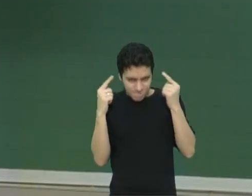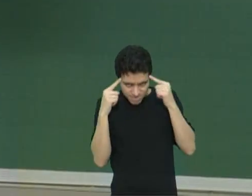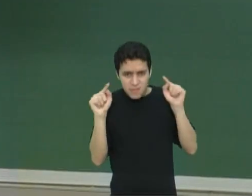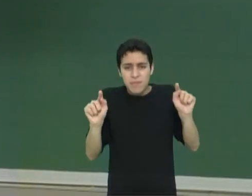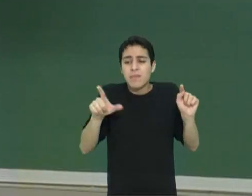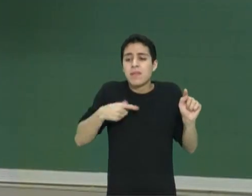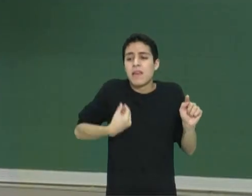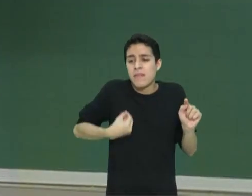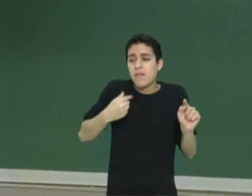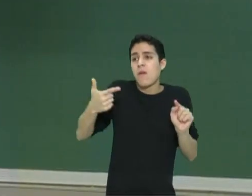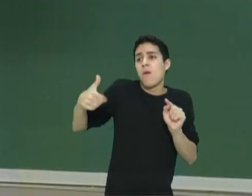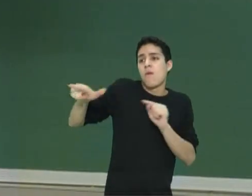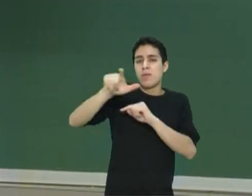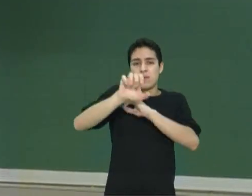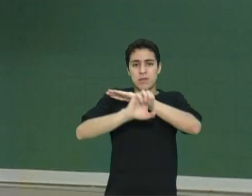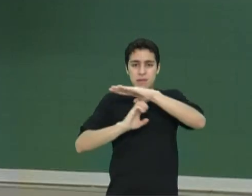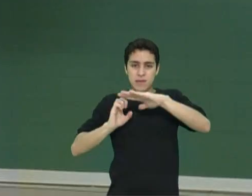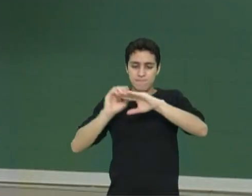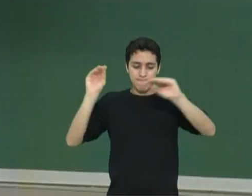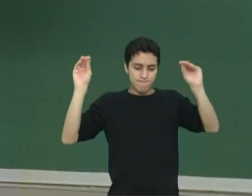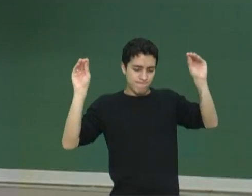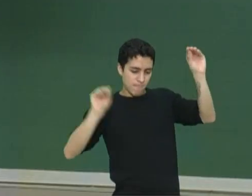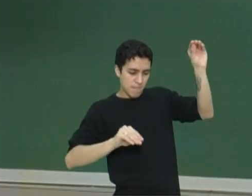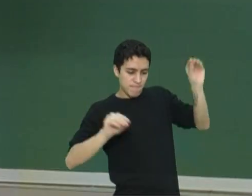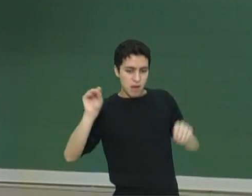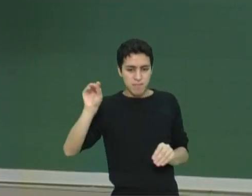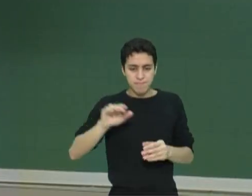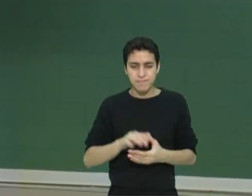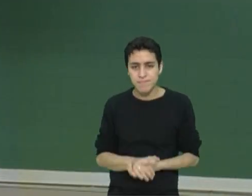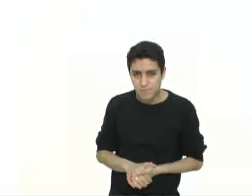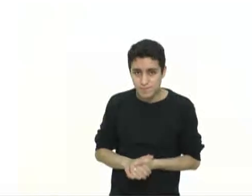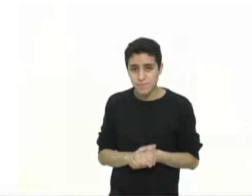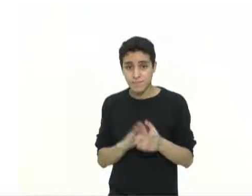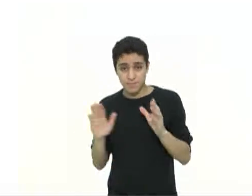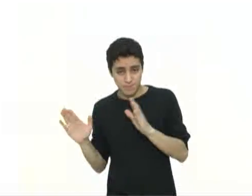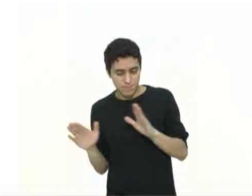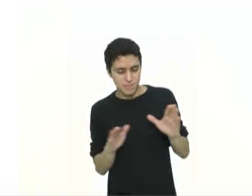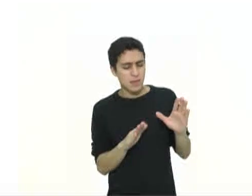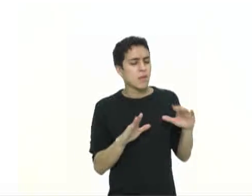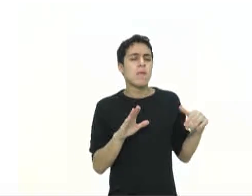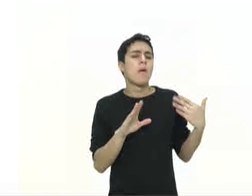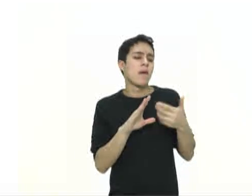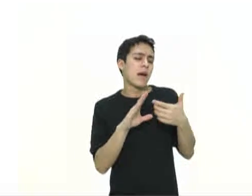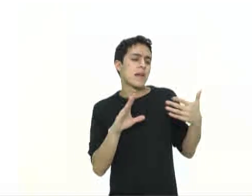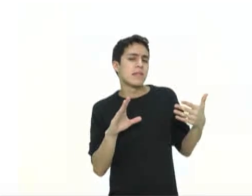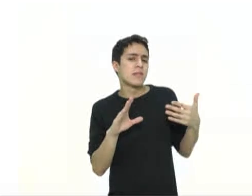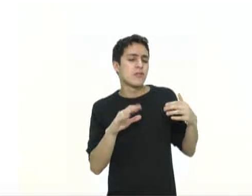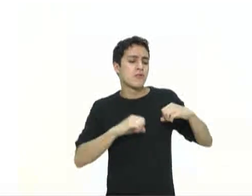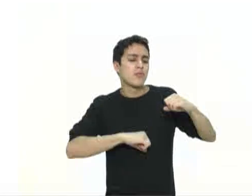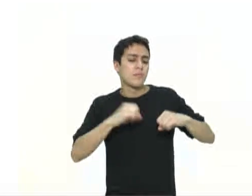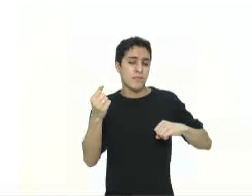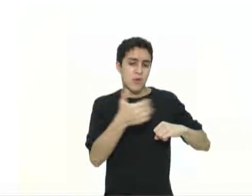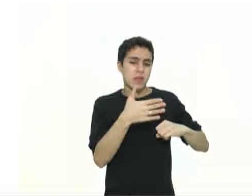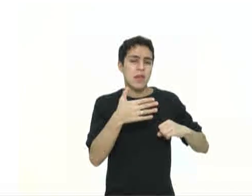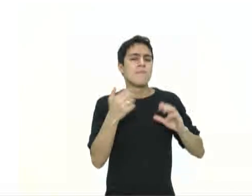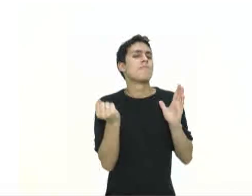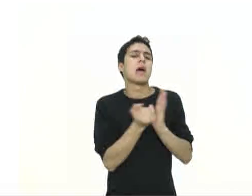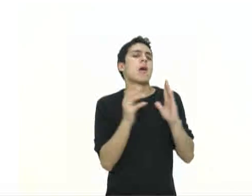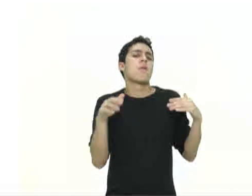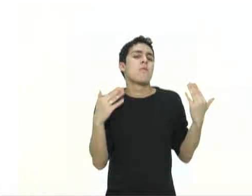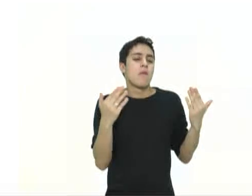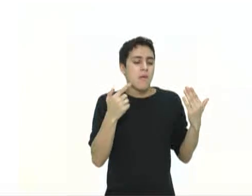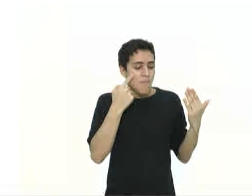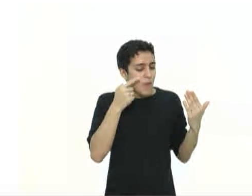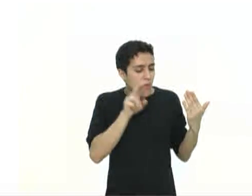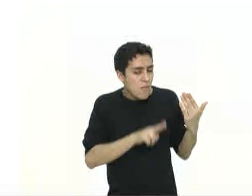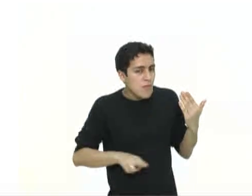multinacional a outra característica marcante da indústria moderna é a utilização de máquinas de tecnologia